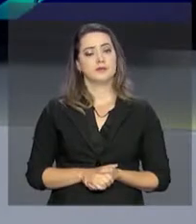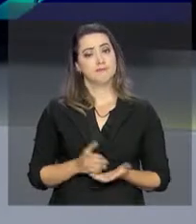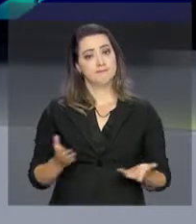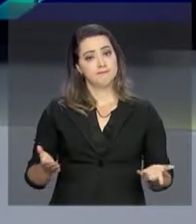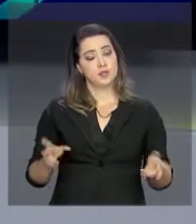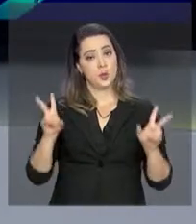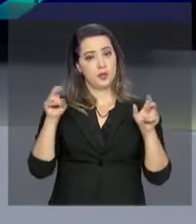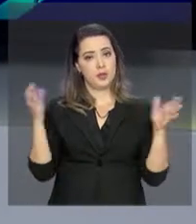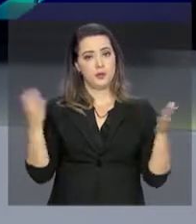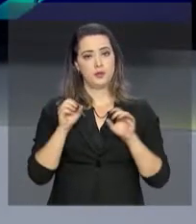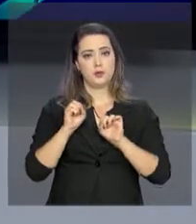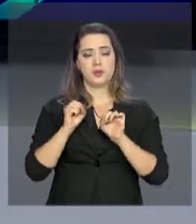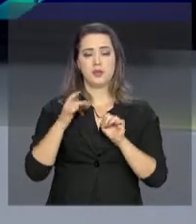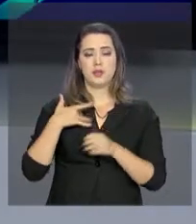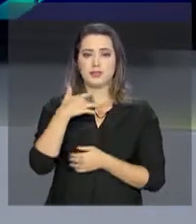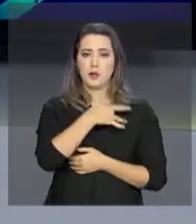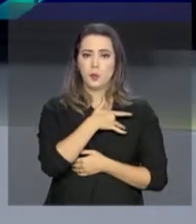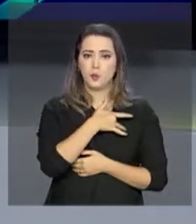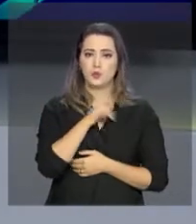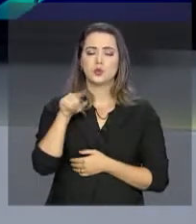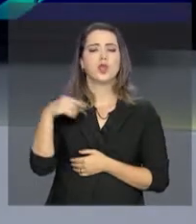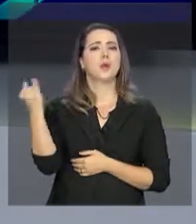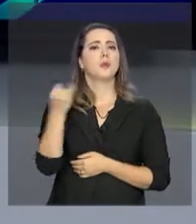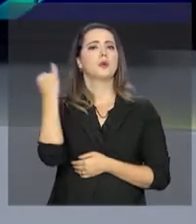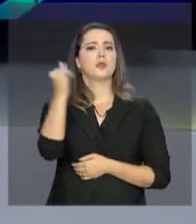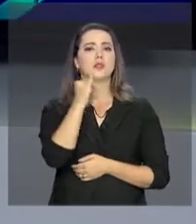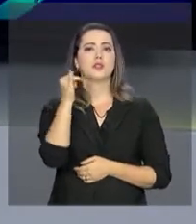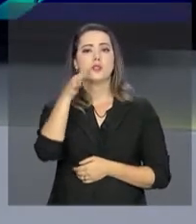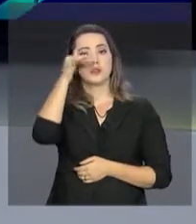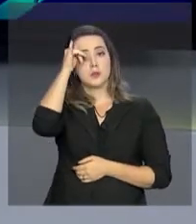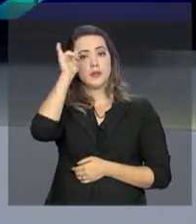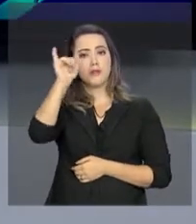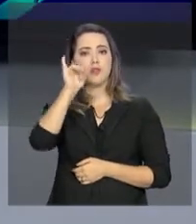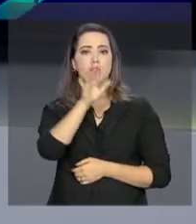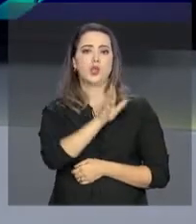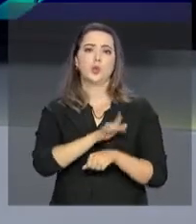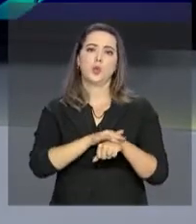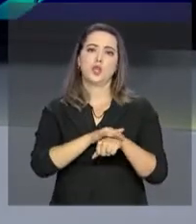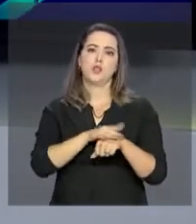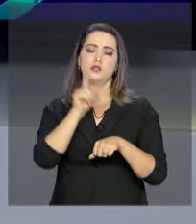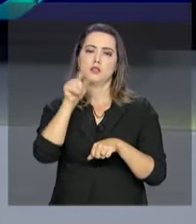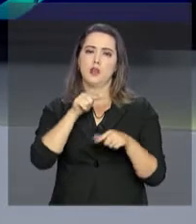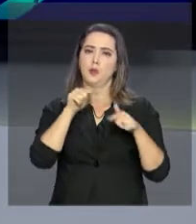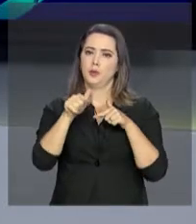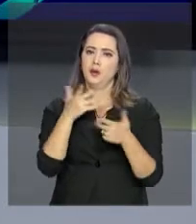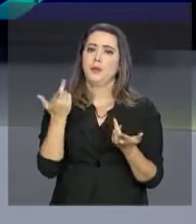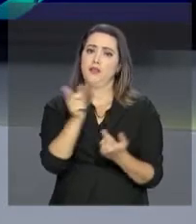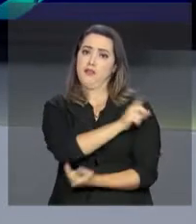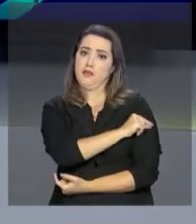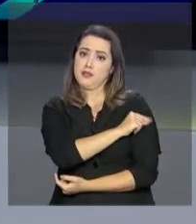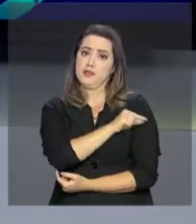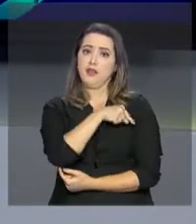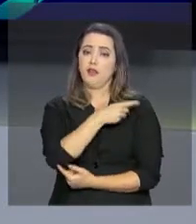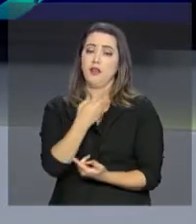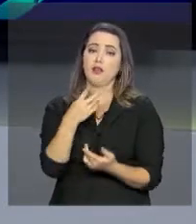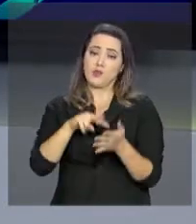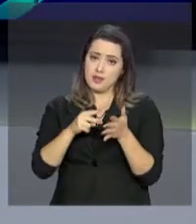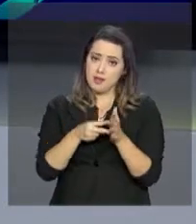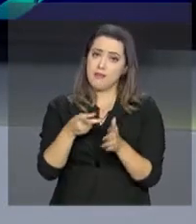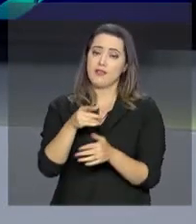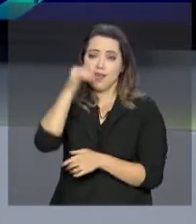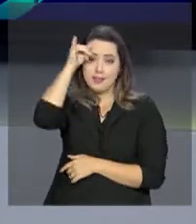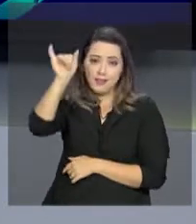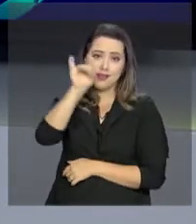E o assunto agora é saúde. A gente vai falar sobre a importância da prevenção às doenças, que é o papel da vacinação. No Brasil, os